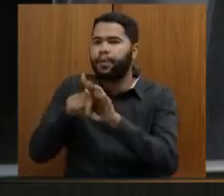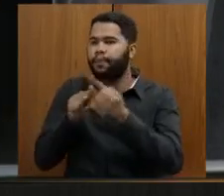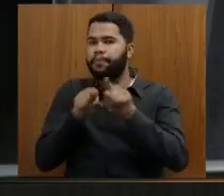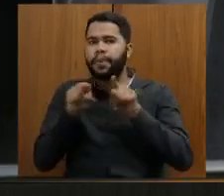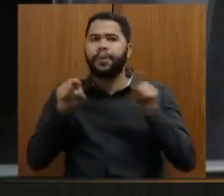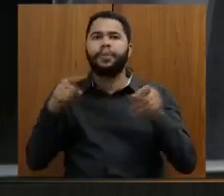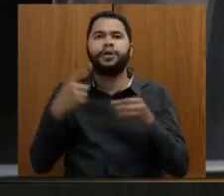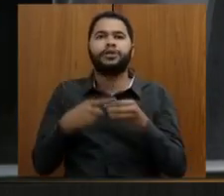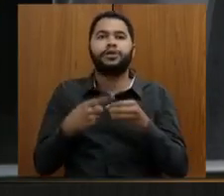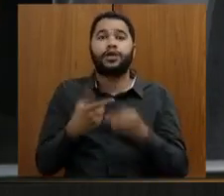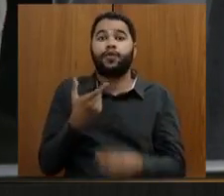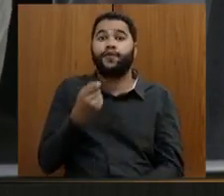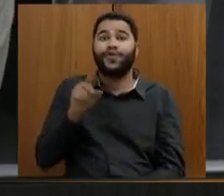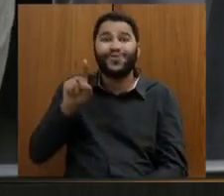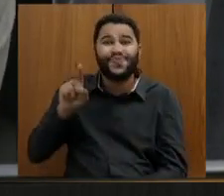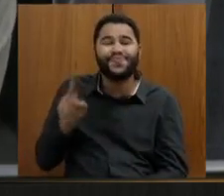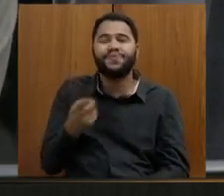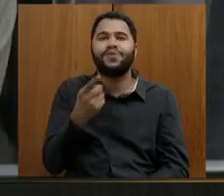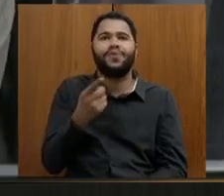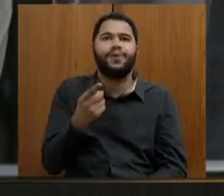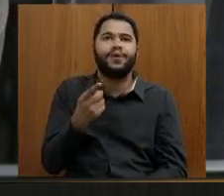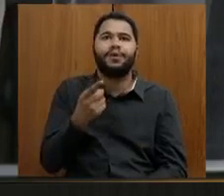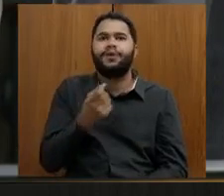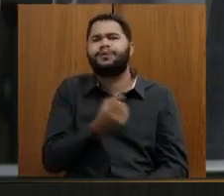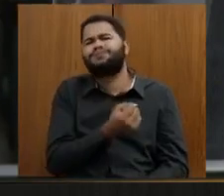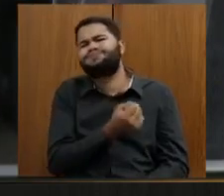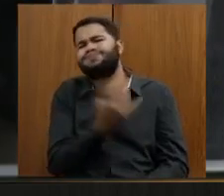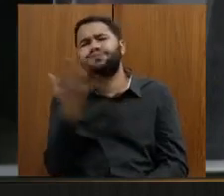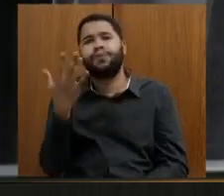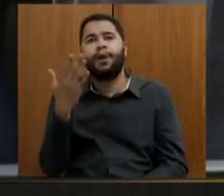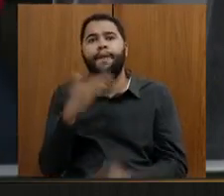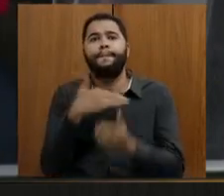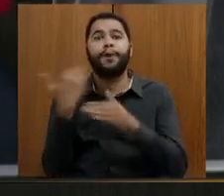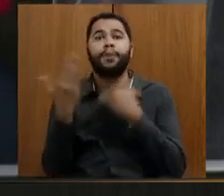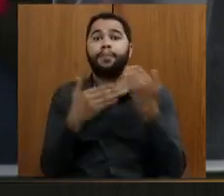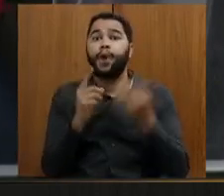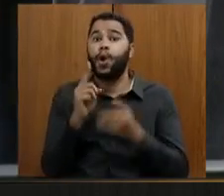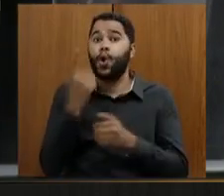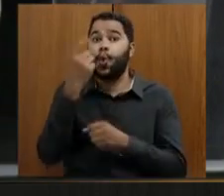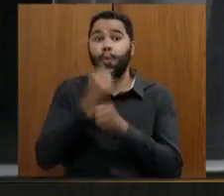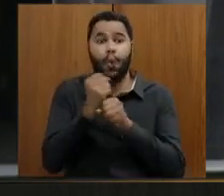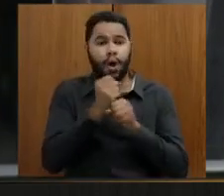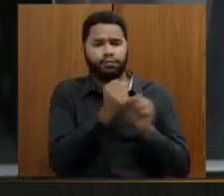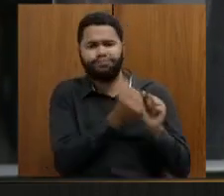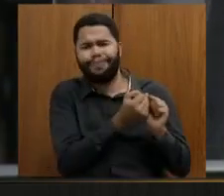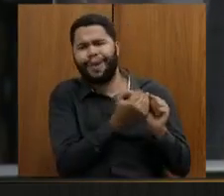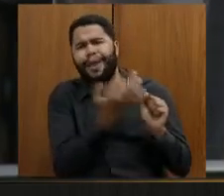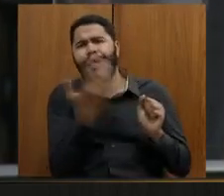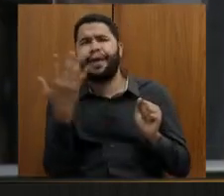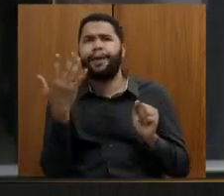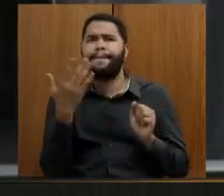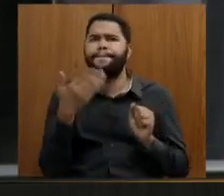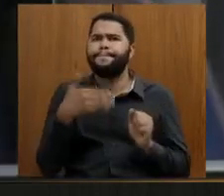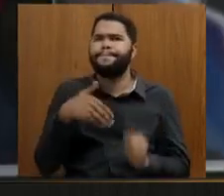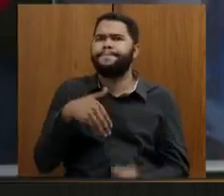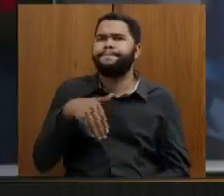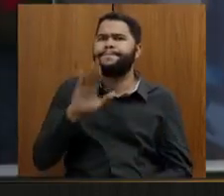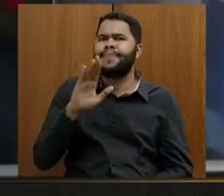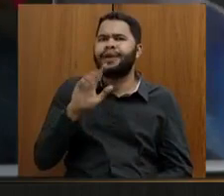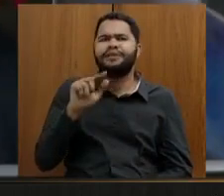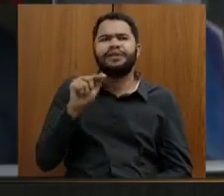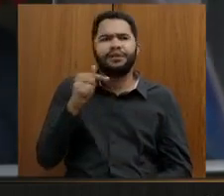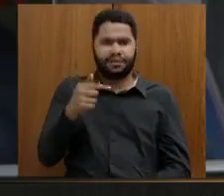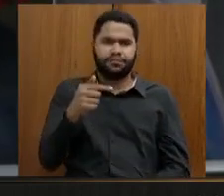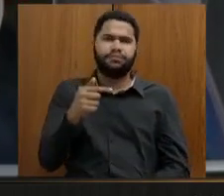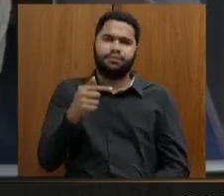uma cidade 20 mil habitantes teve vários assassinatos no único ano vários assassinatos não me engano que mais de sete